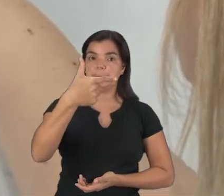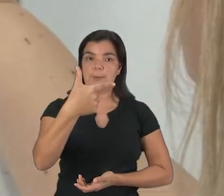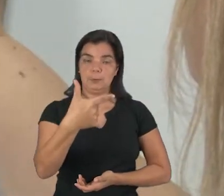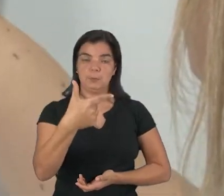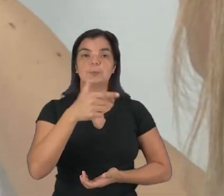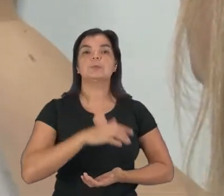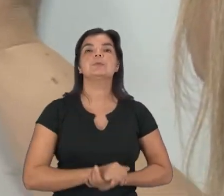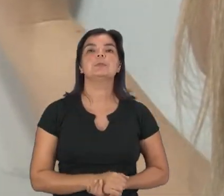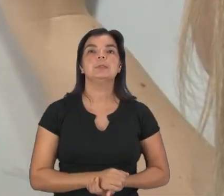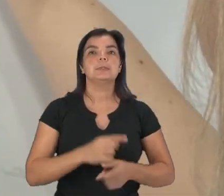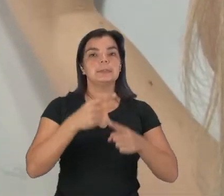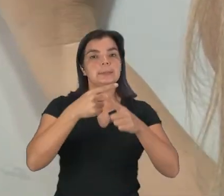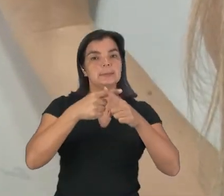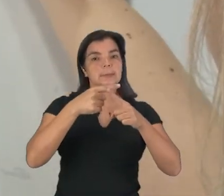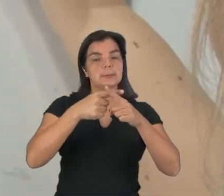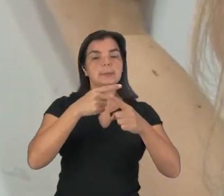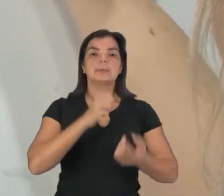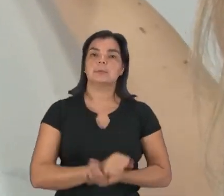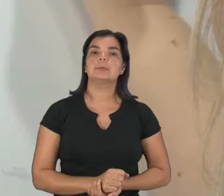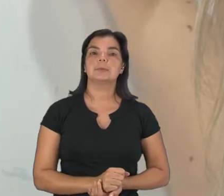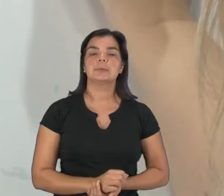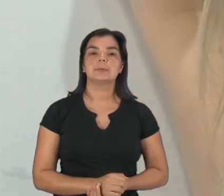72 vezes